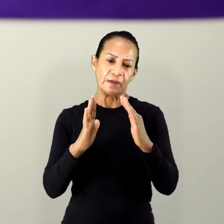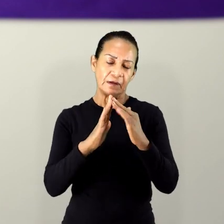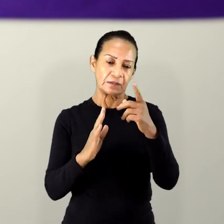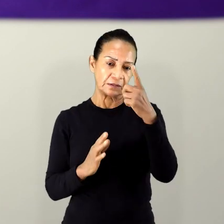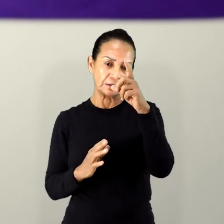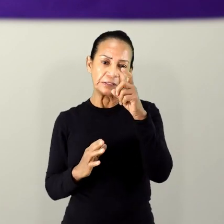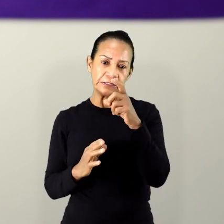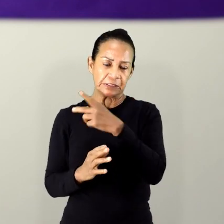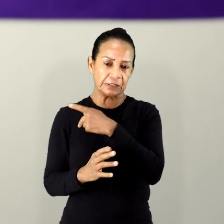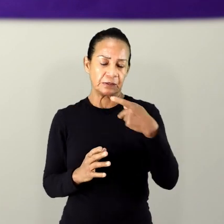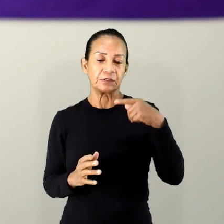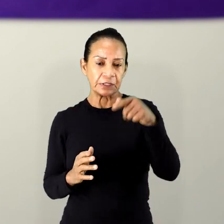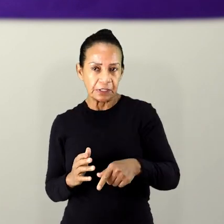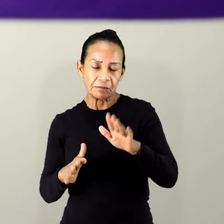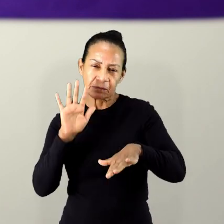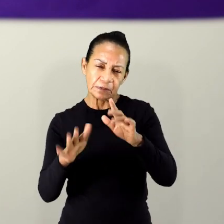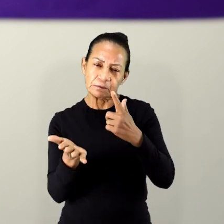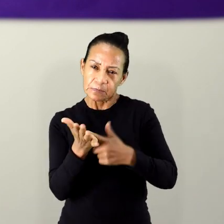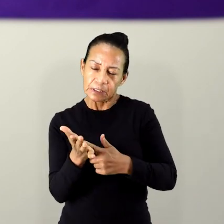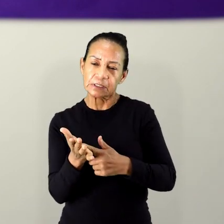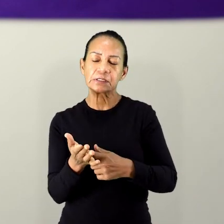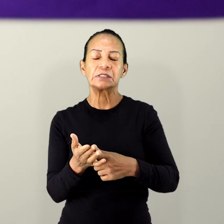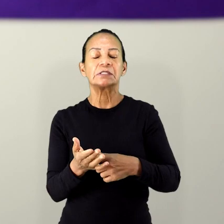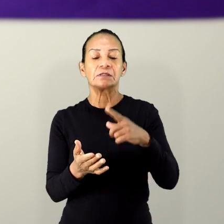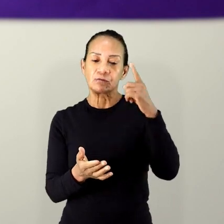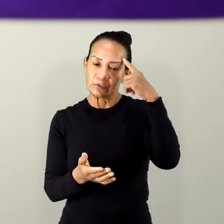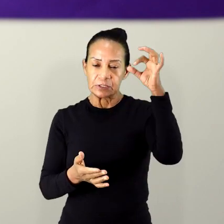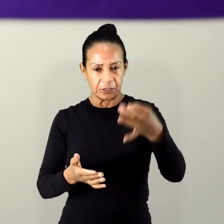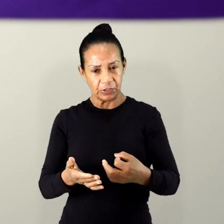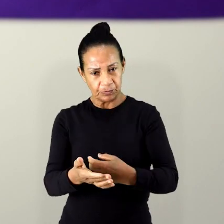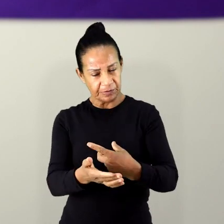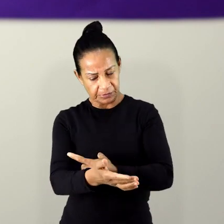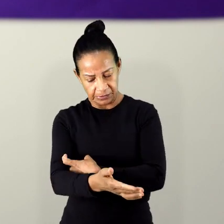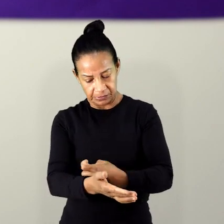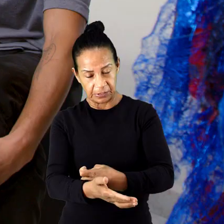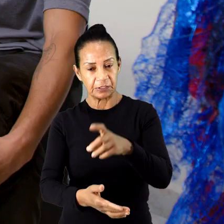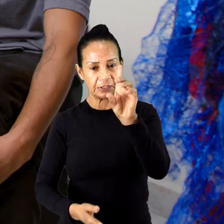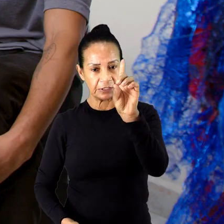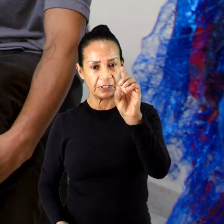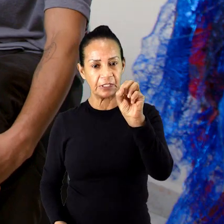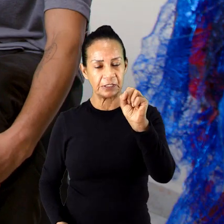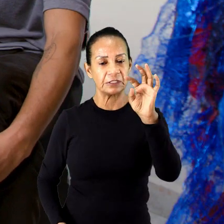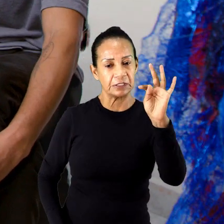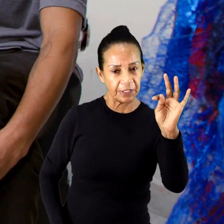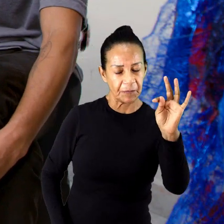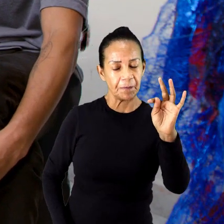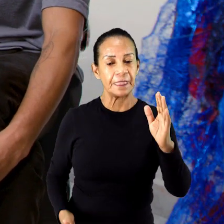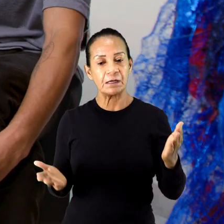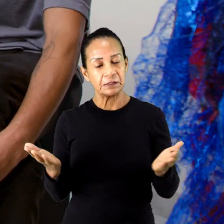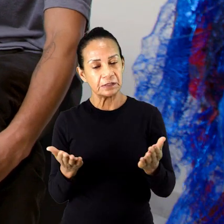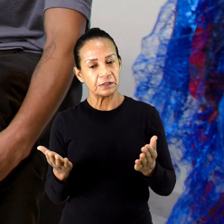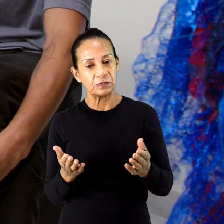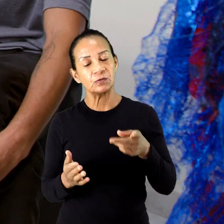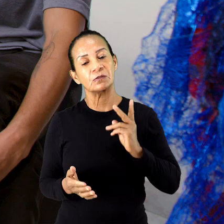aqui, então a gente às vezes marca datas para fazer testagens de STs. Hoje a gente está se mantendo através